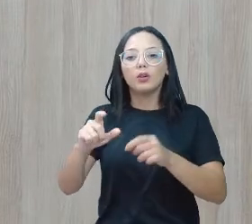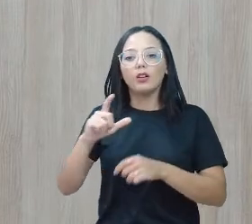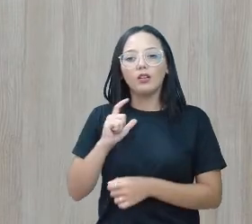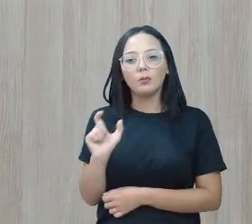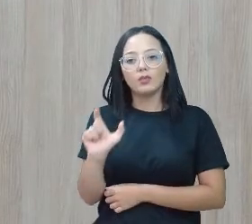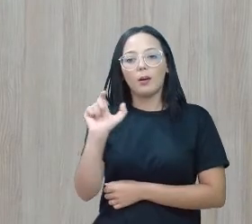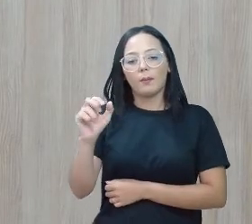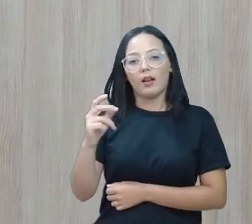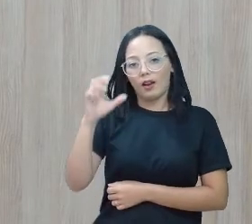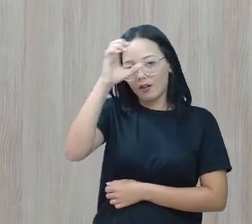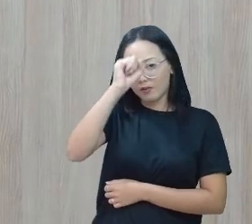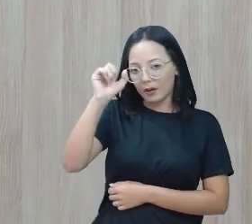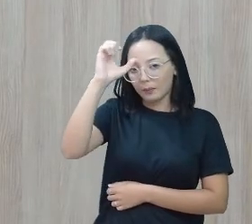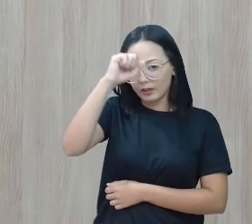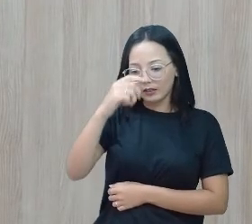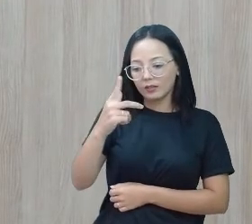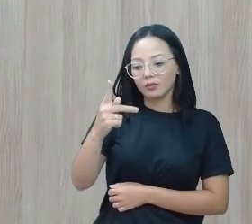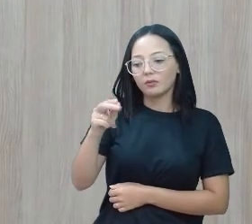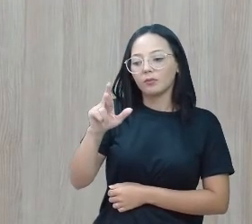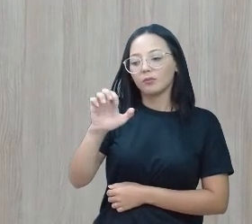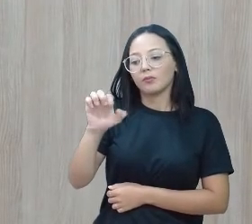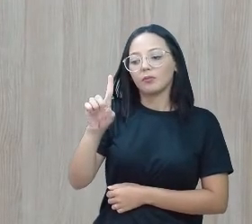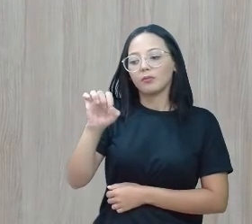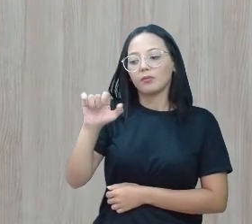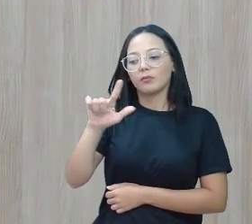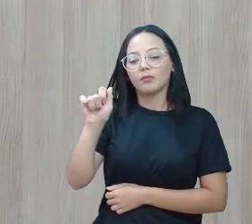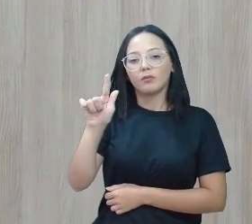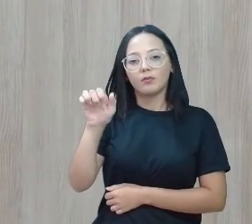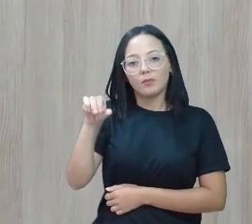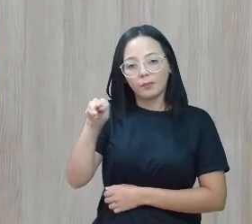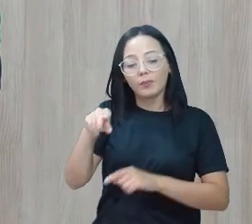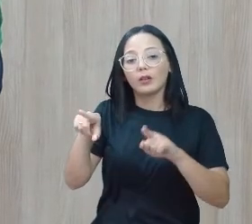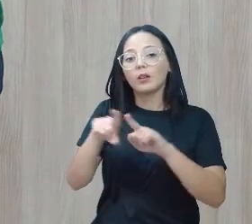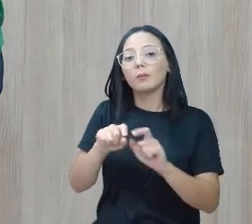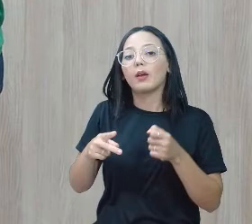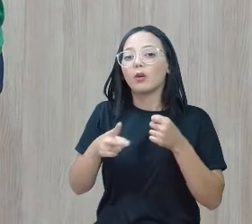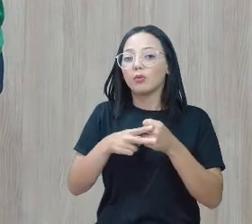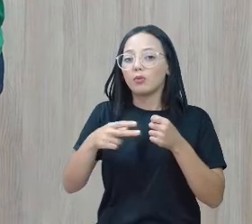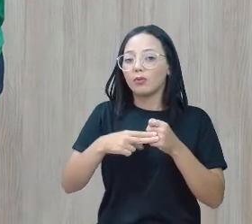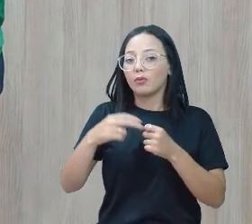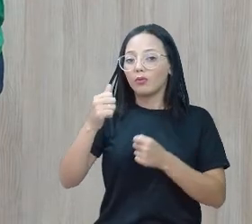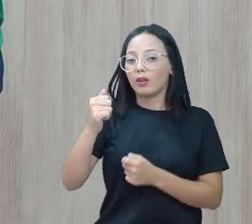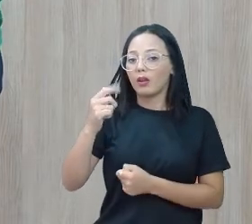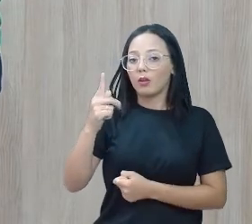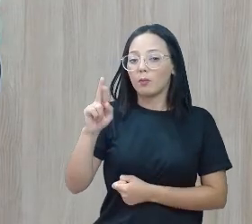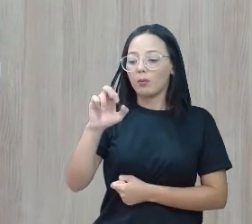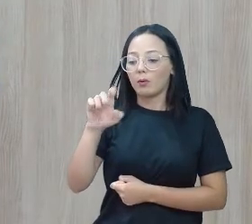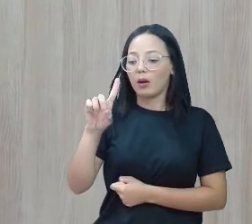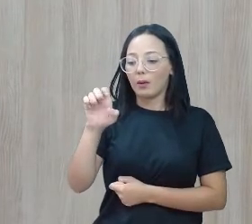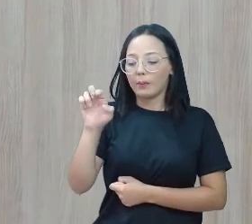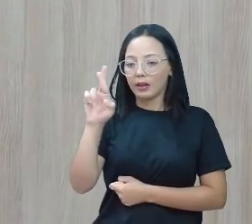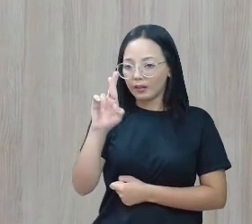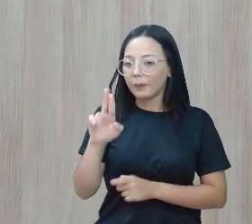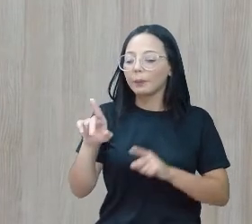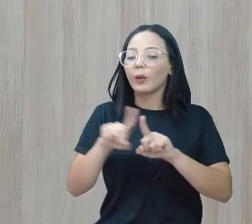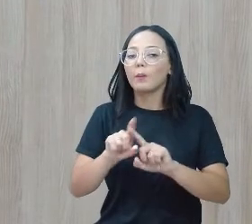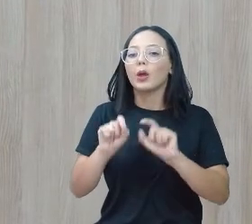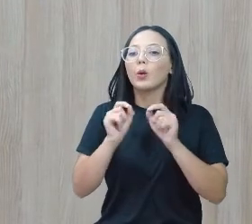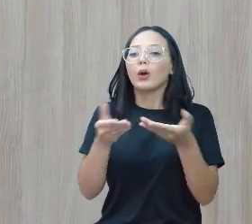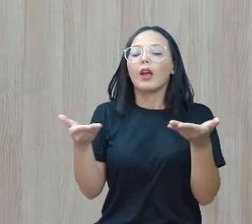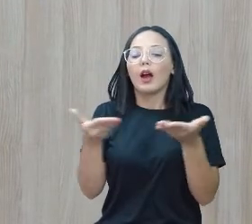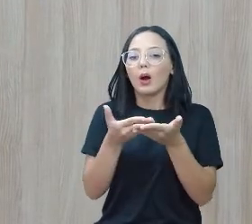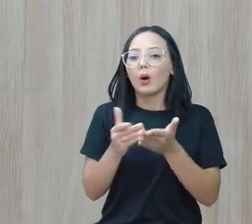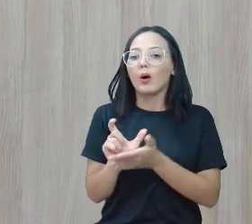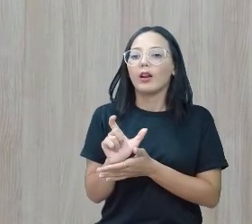palavra aprendizagem, não é? Que vem do verbo aprender. E aí temos, a partir